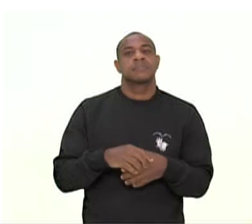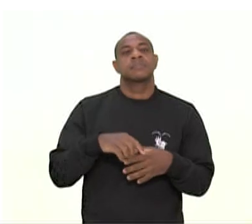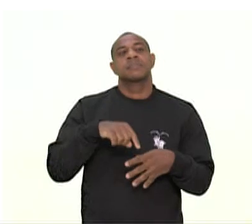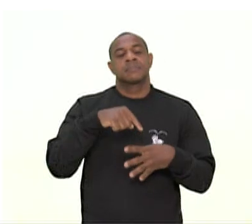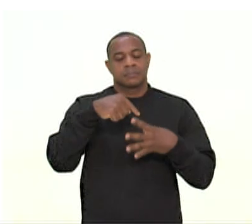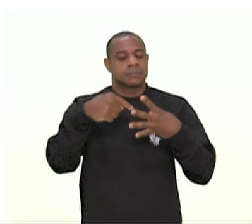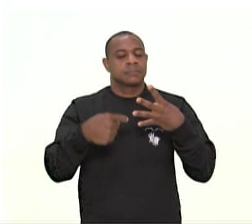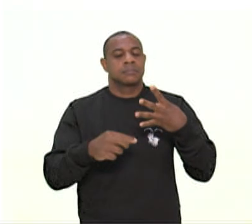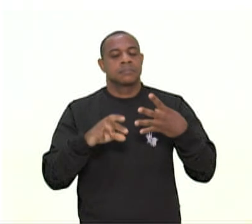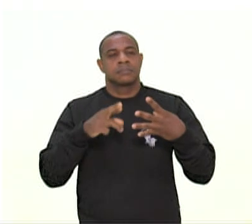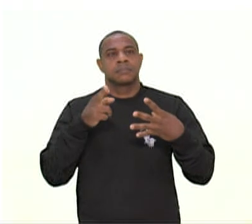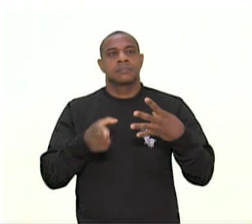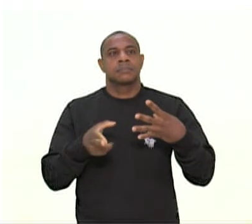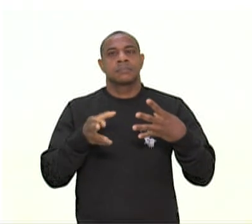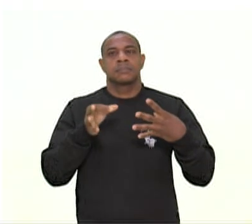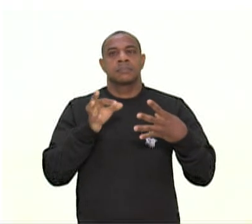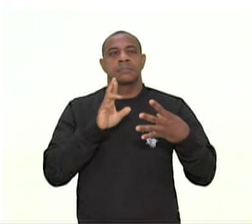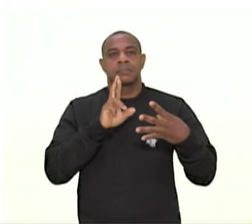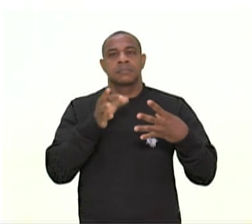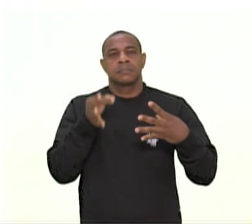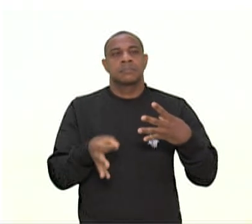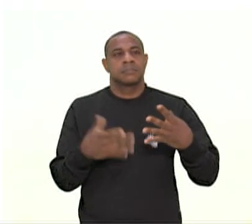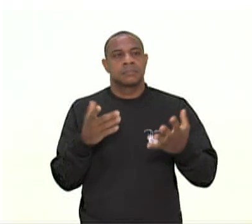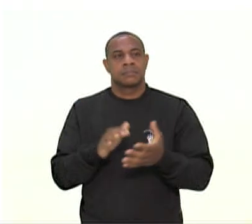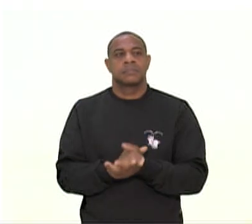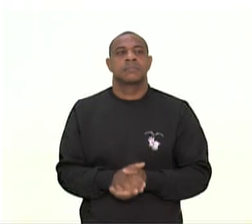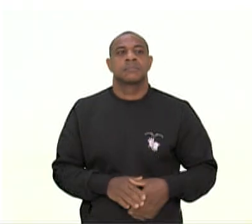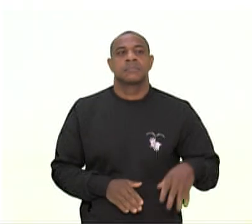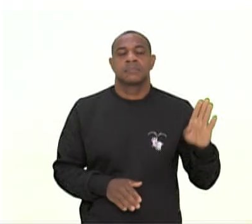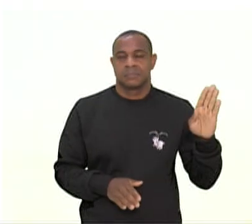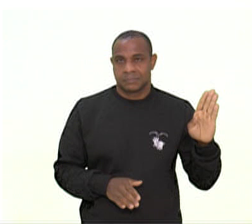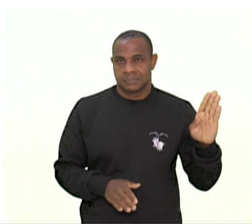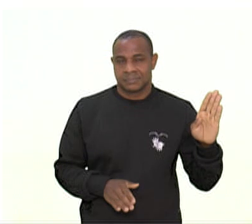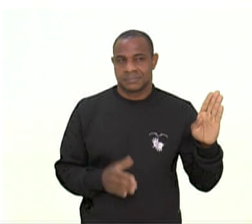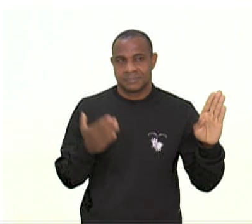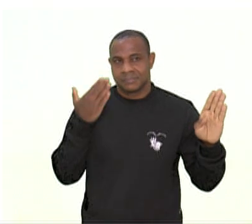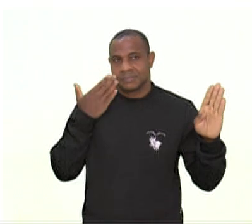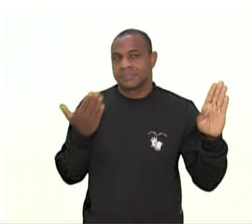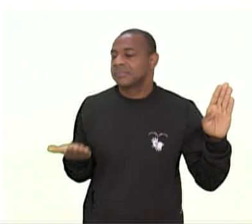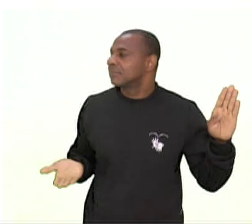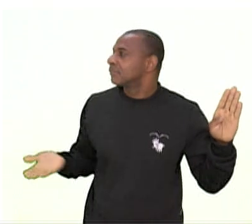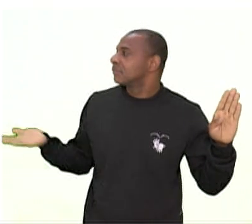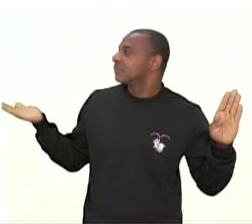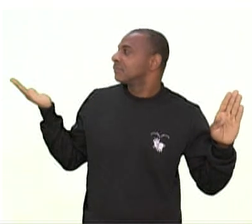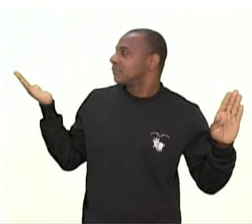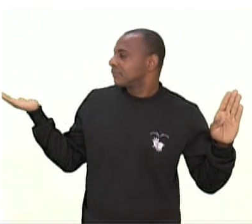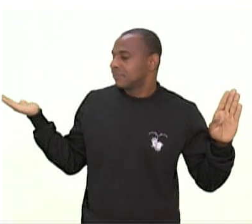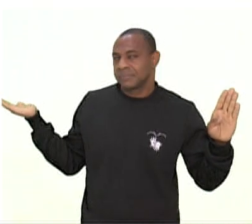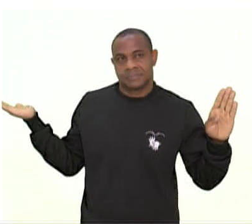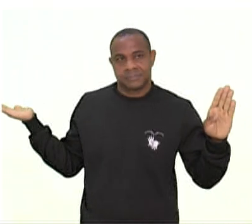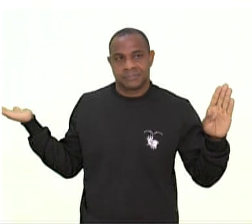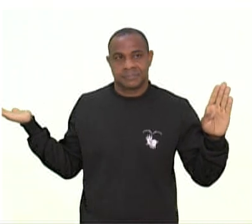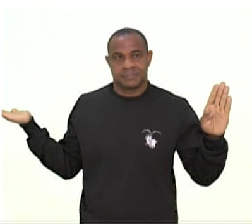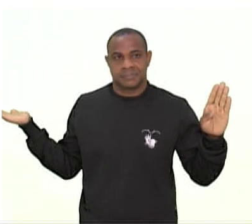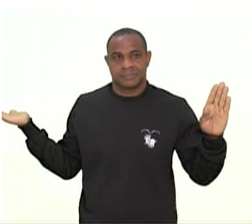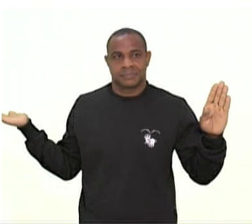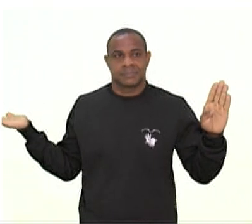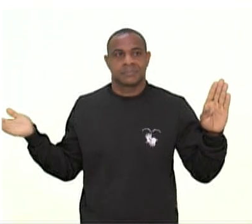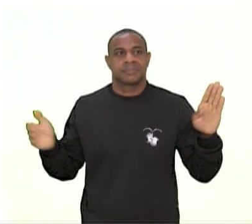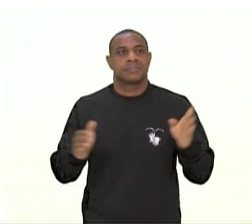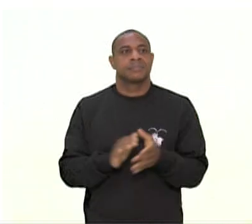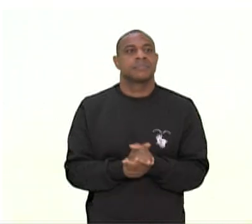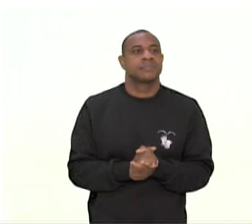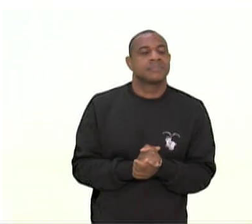então. Letra B. Seguem anexas às cartas, né?